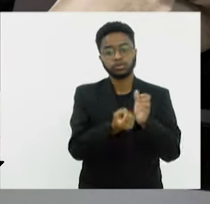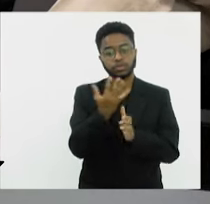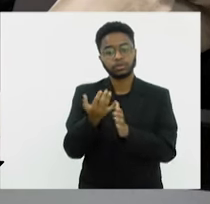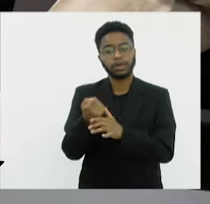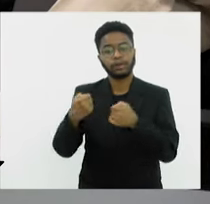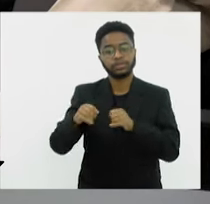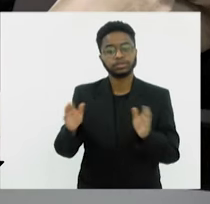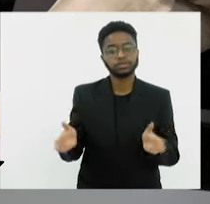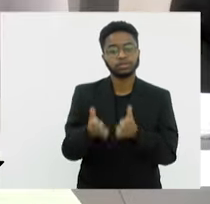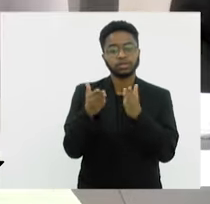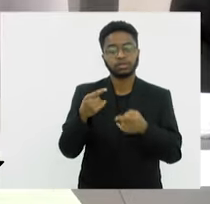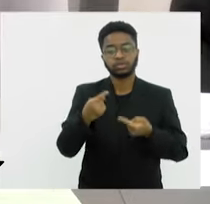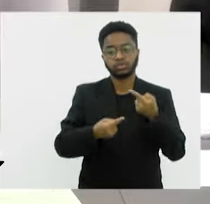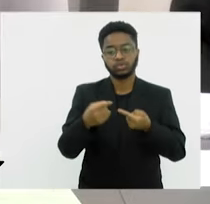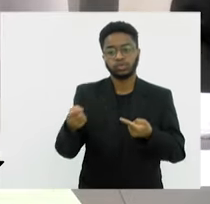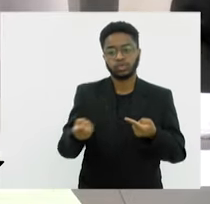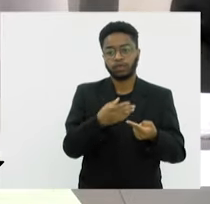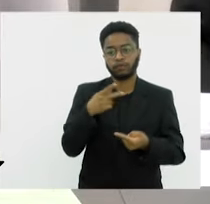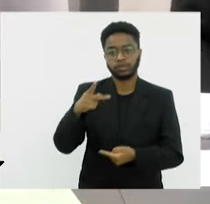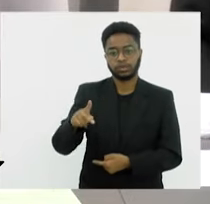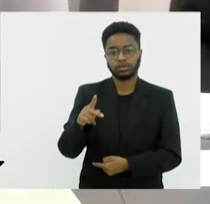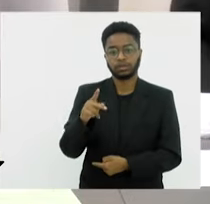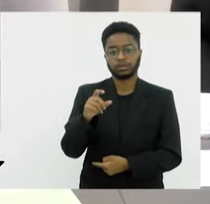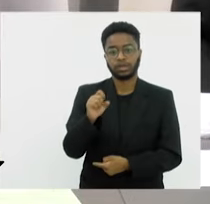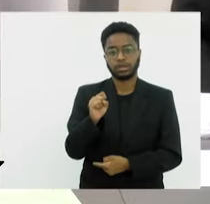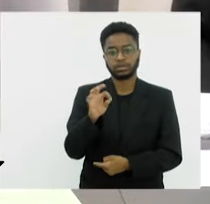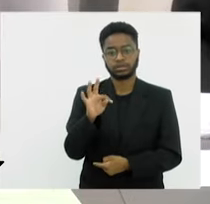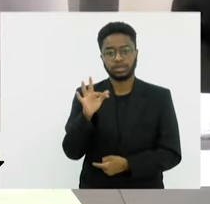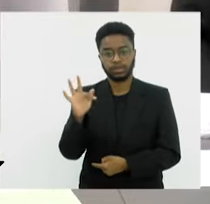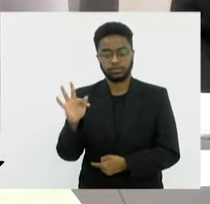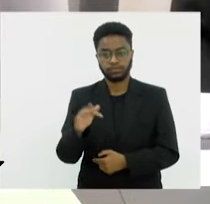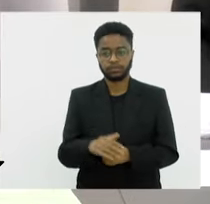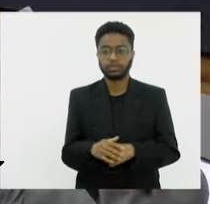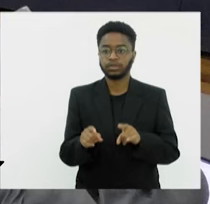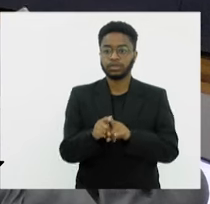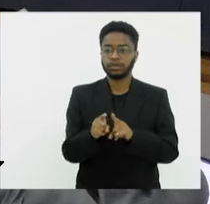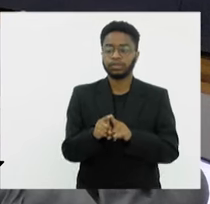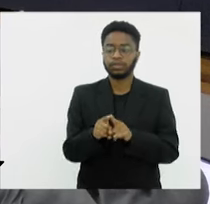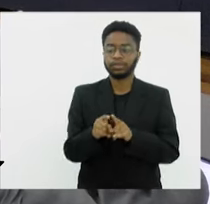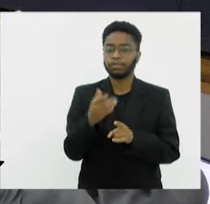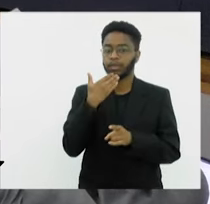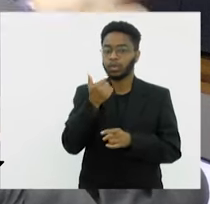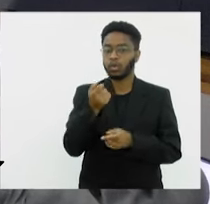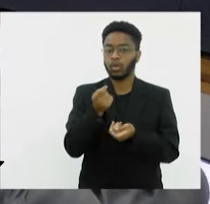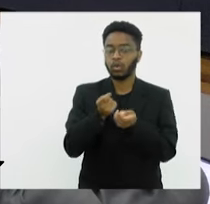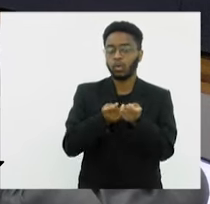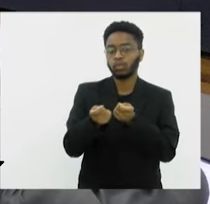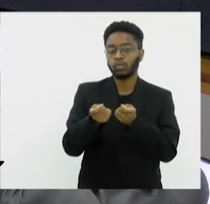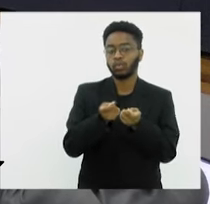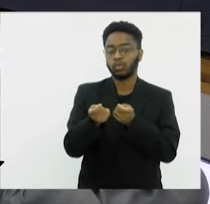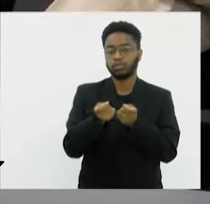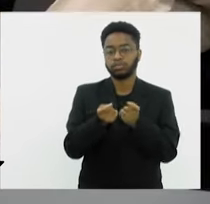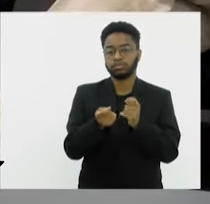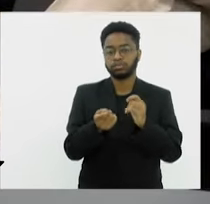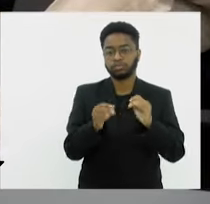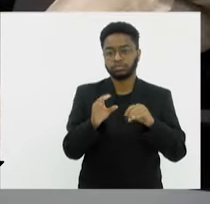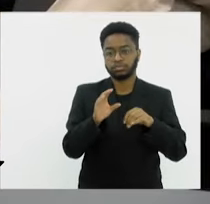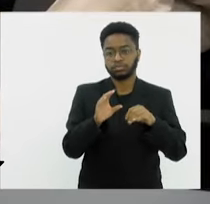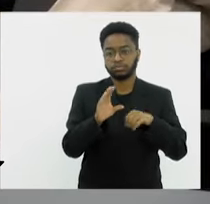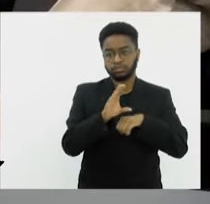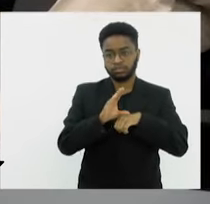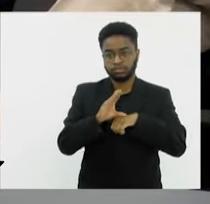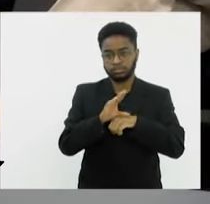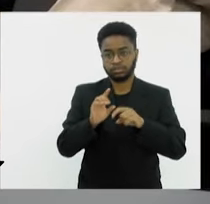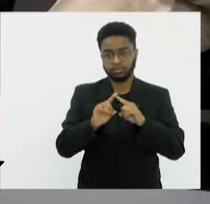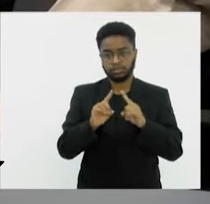debates. Superação legislativa do controle judicial de constitucionalidade. Agora, exatamente. Então, acho que é só como